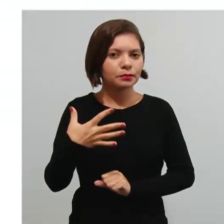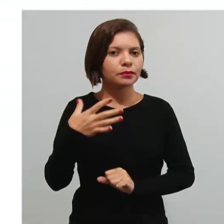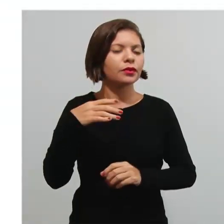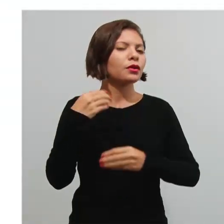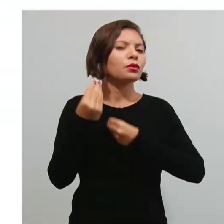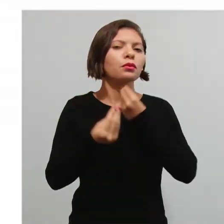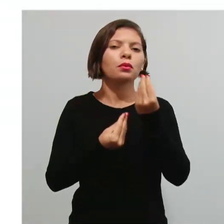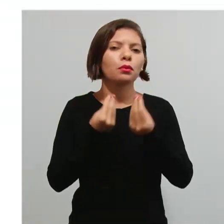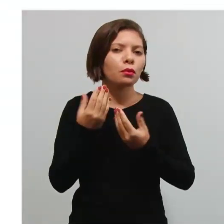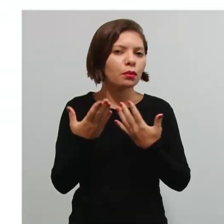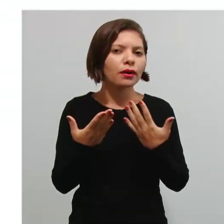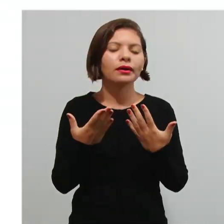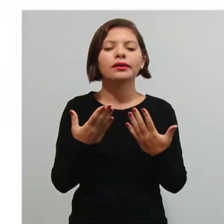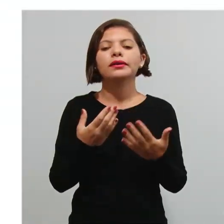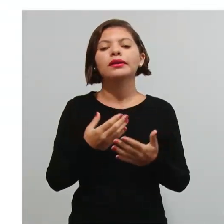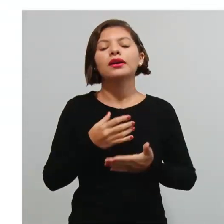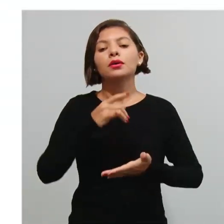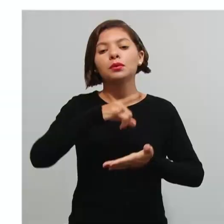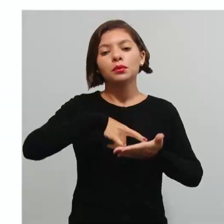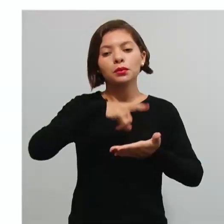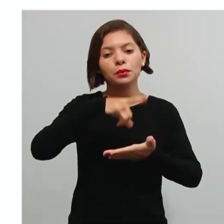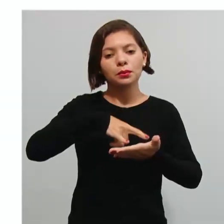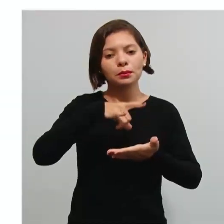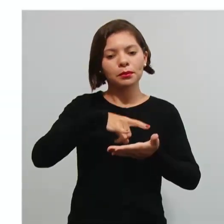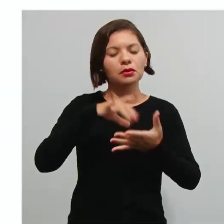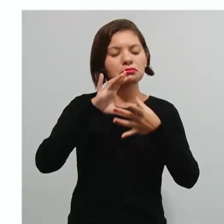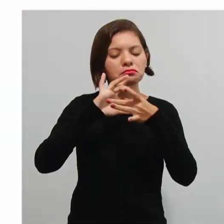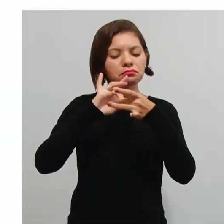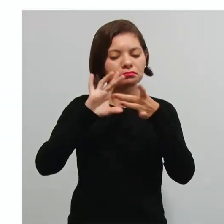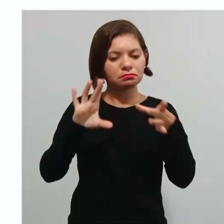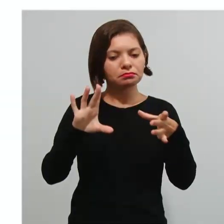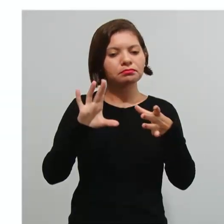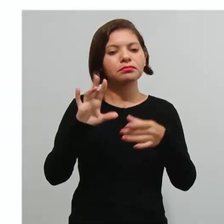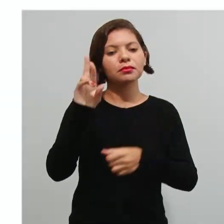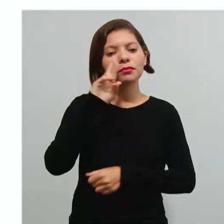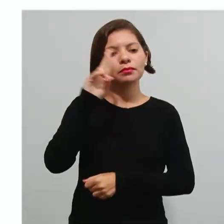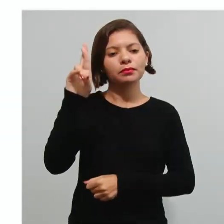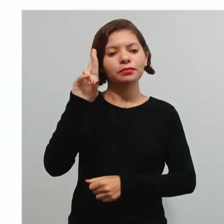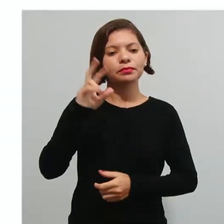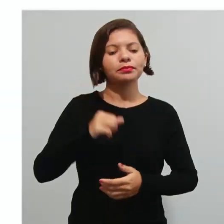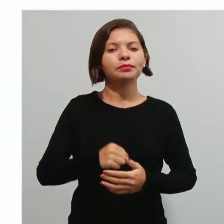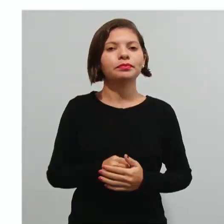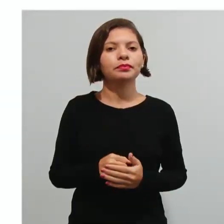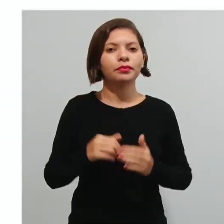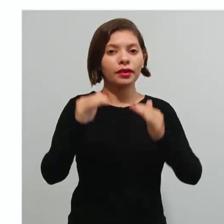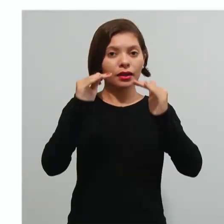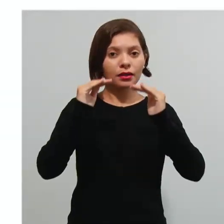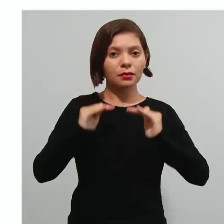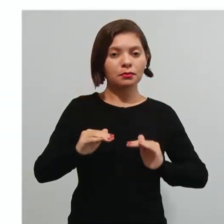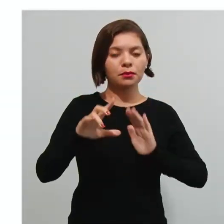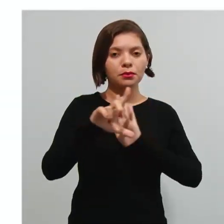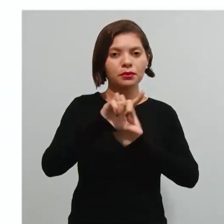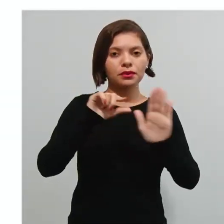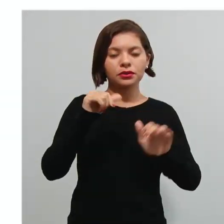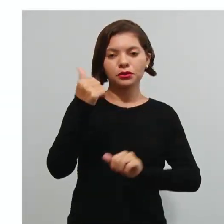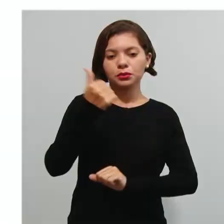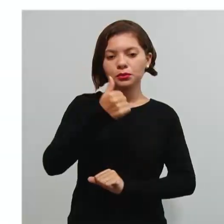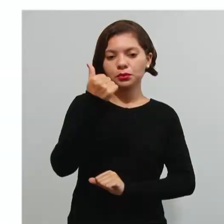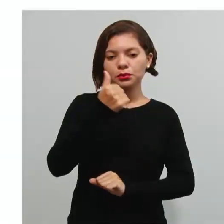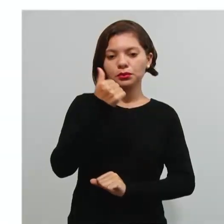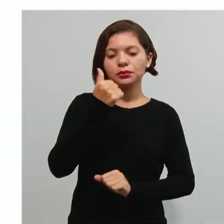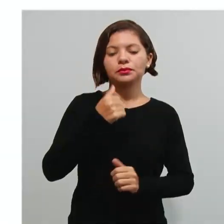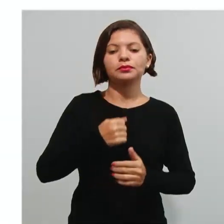são os documentos, né, que dão essas atribuições a ele. Resolve. Artigo 1. Fica instituído o uso da